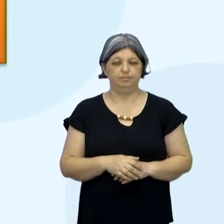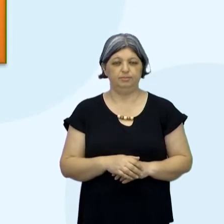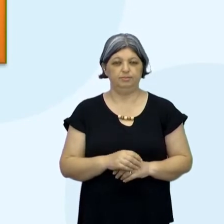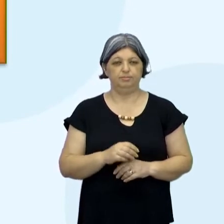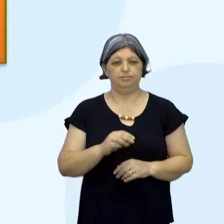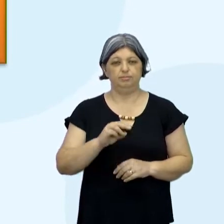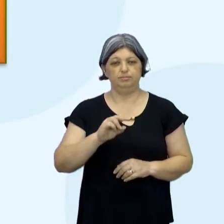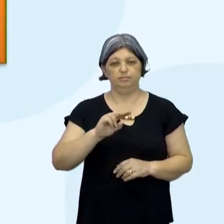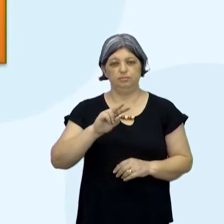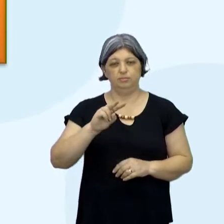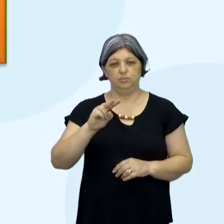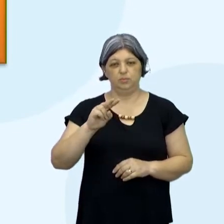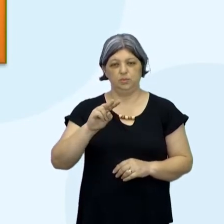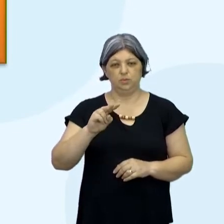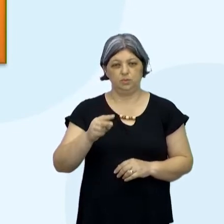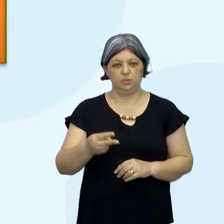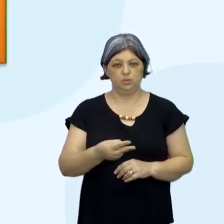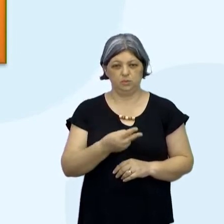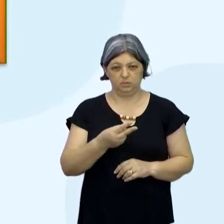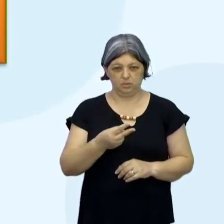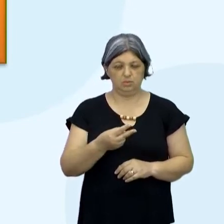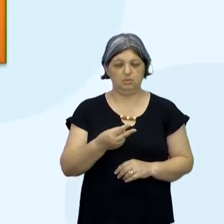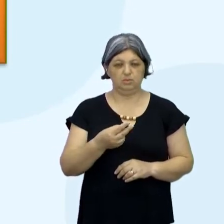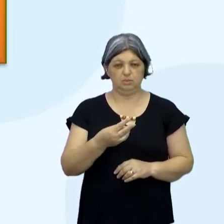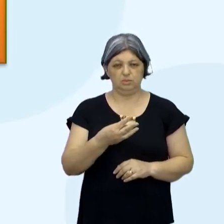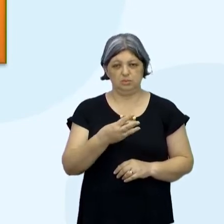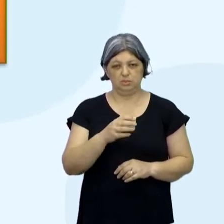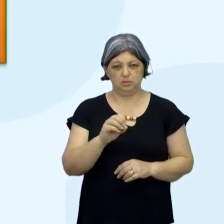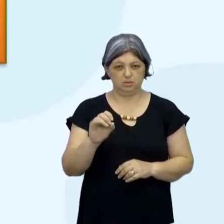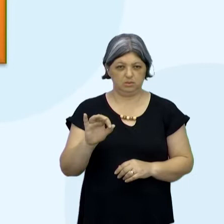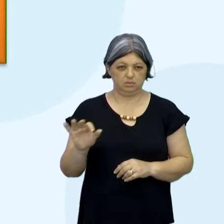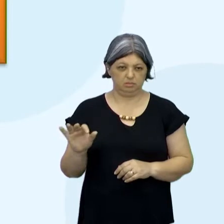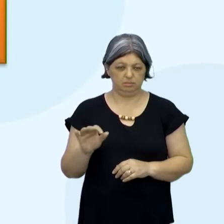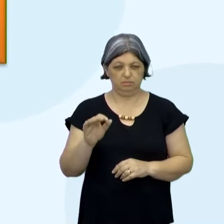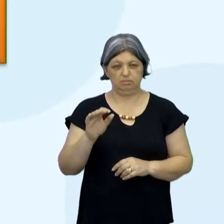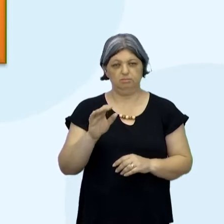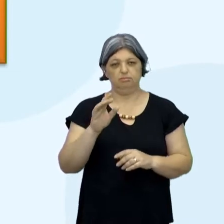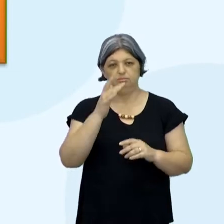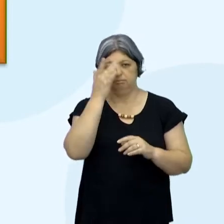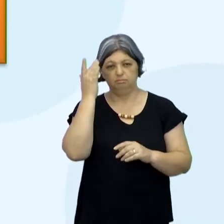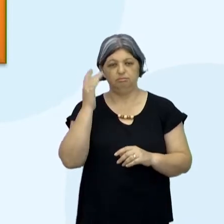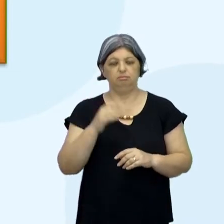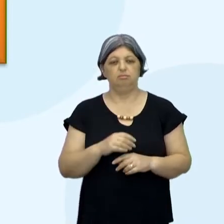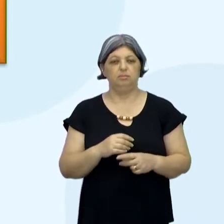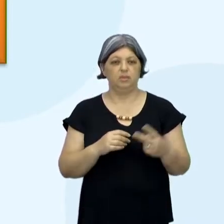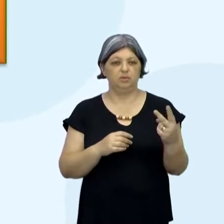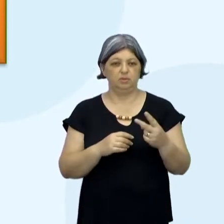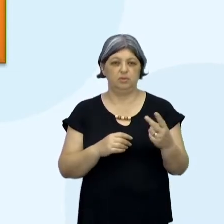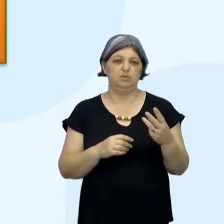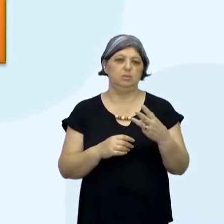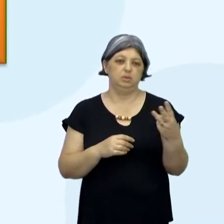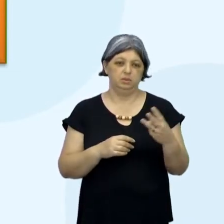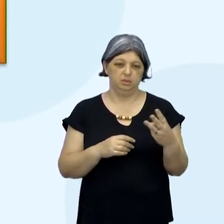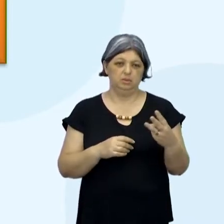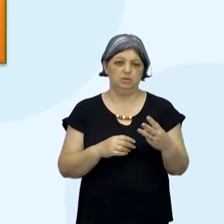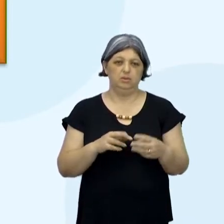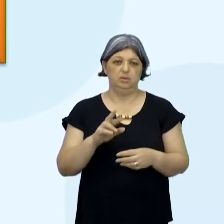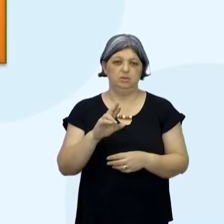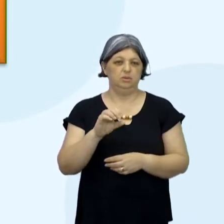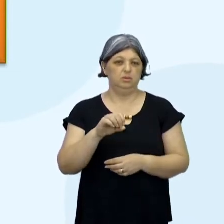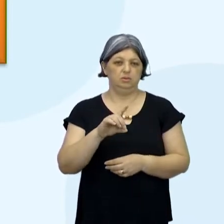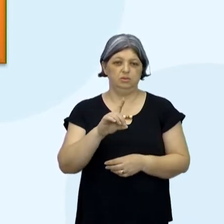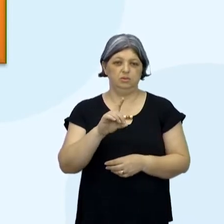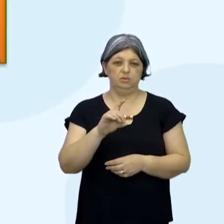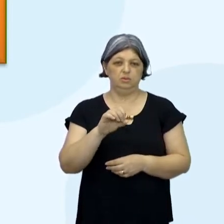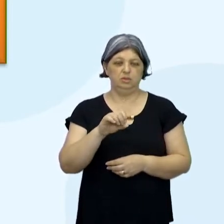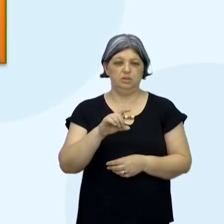pouco mais aí de 2 milhões e 300 mil habitantes. Em 23º, Rondônia,